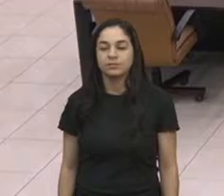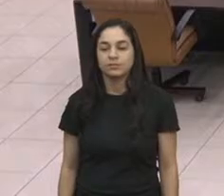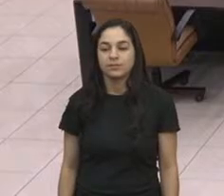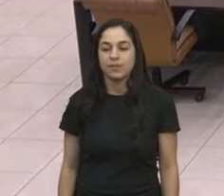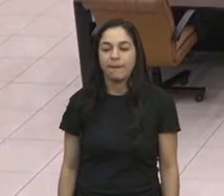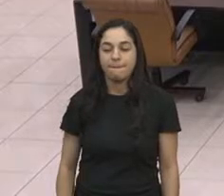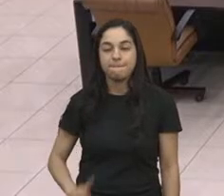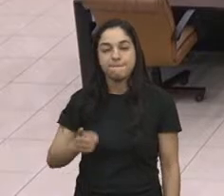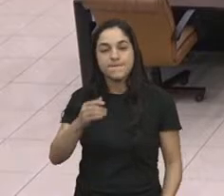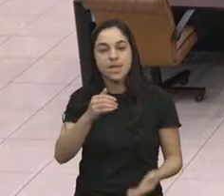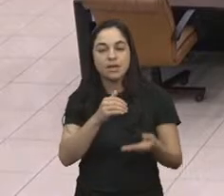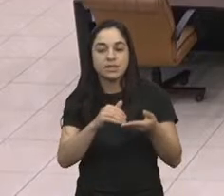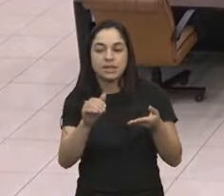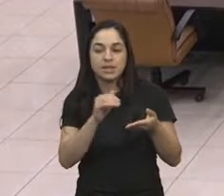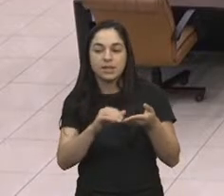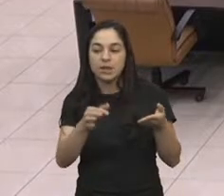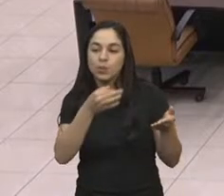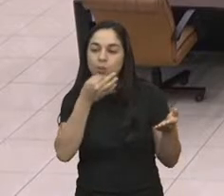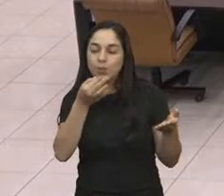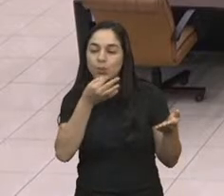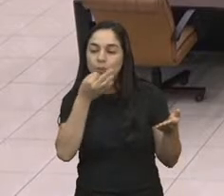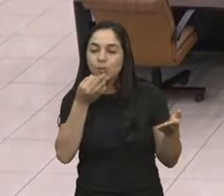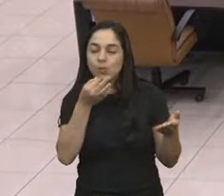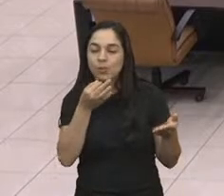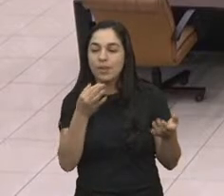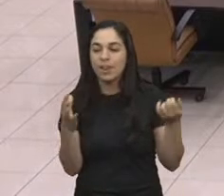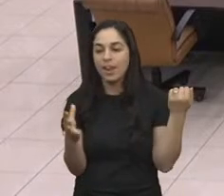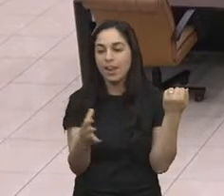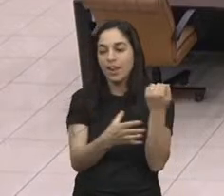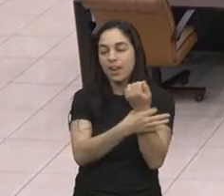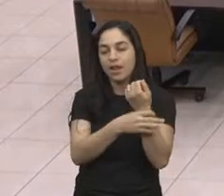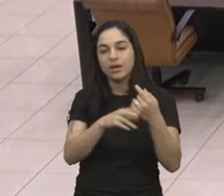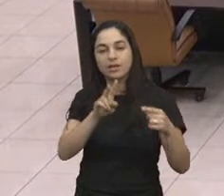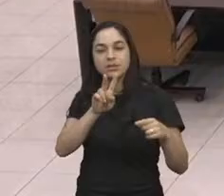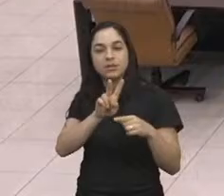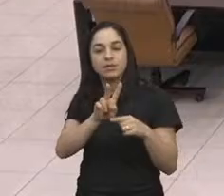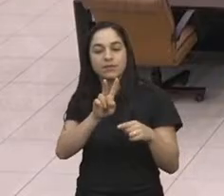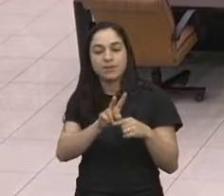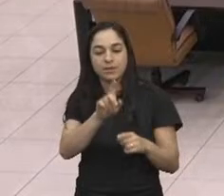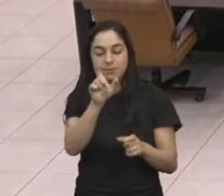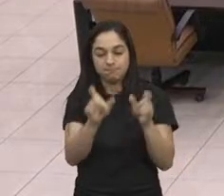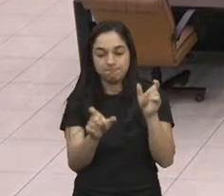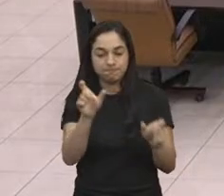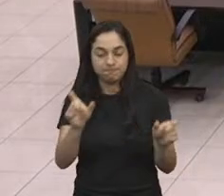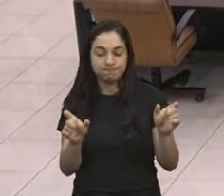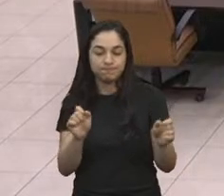O próximo, Secretaria de Segurança e Defesa do Cidadão.